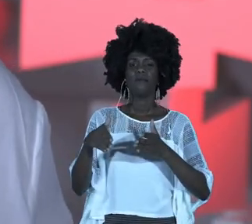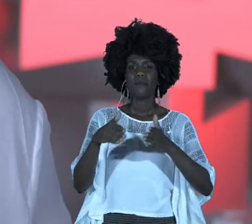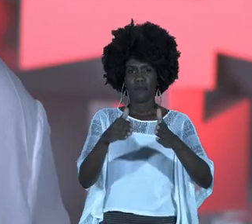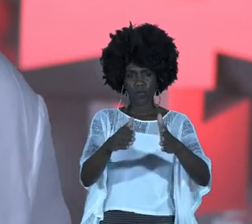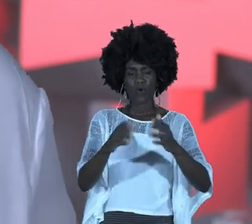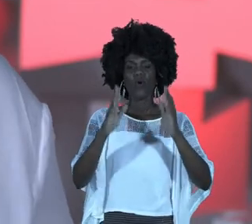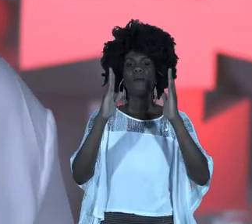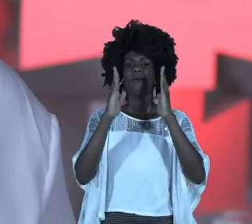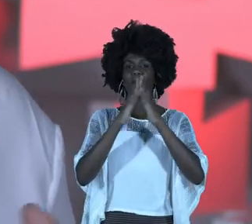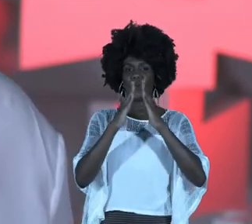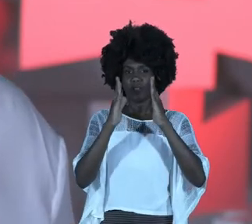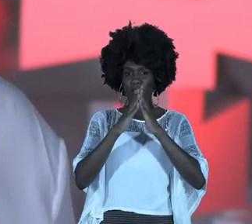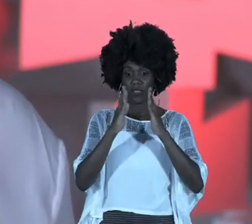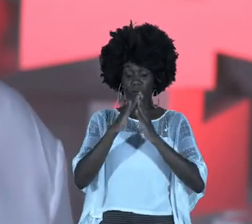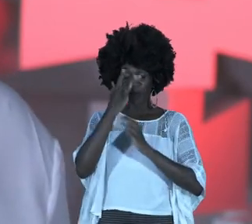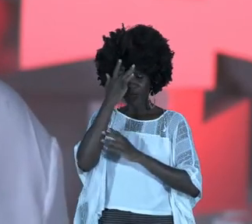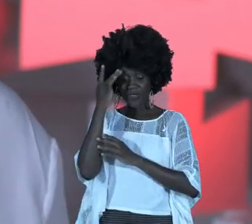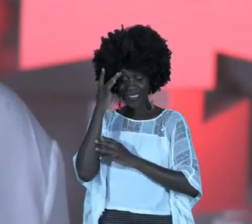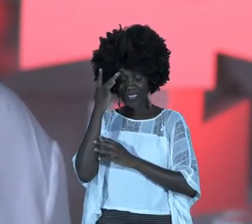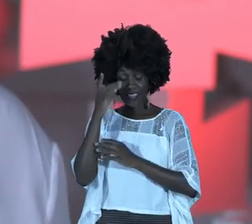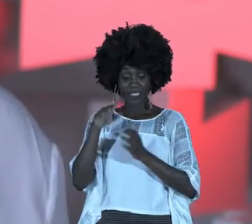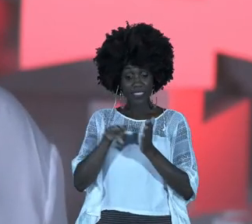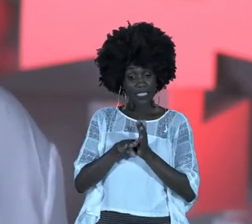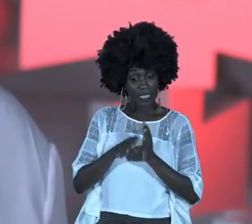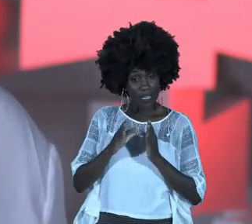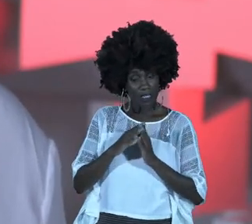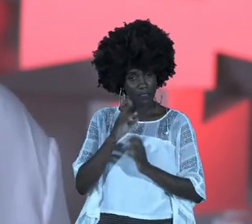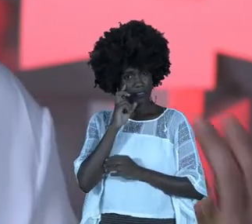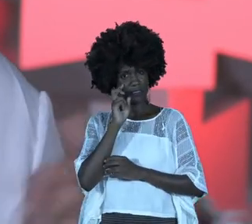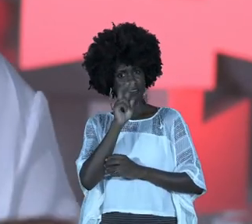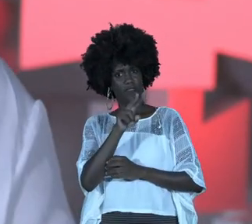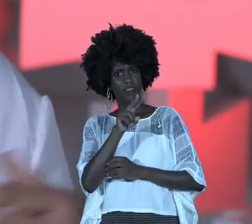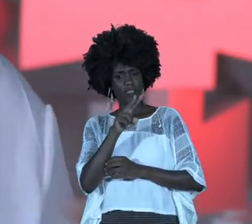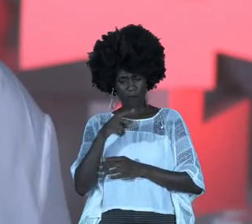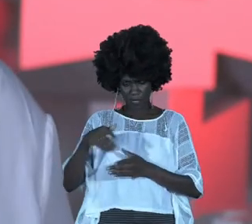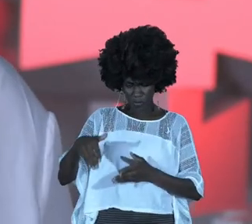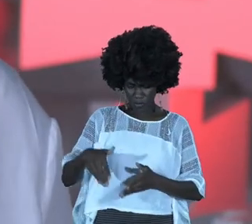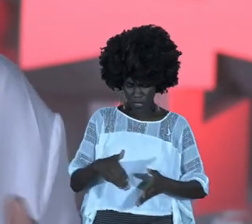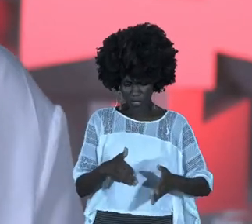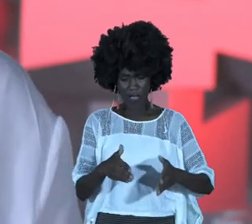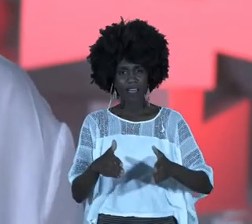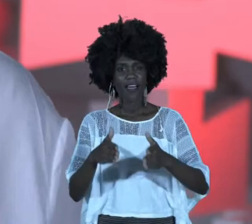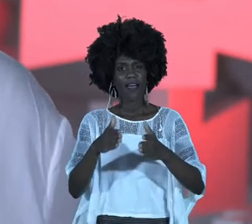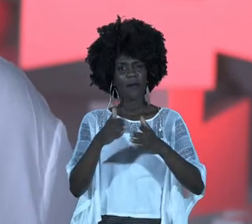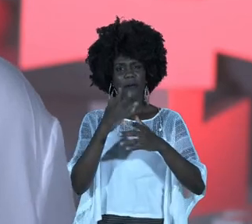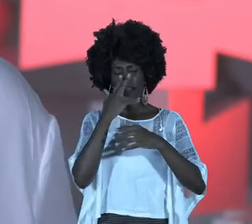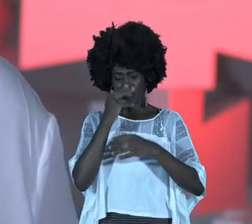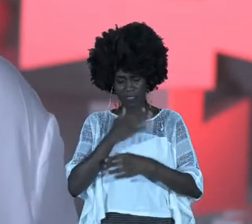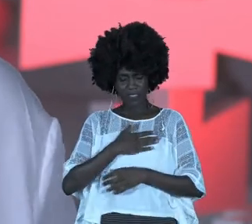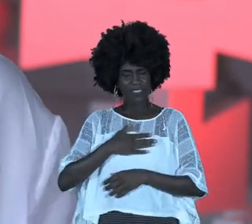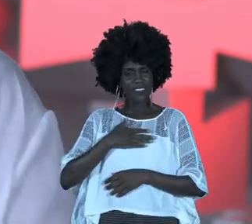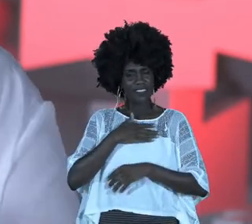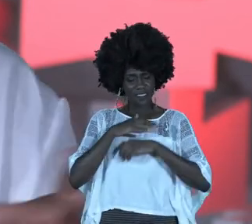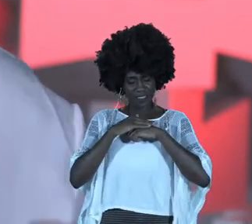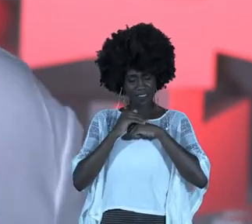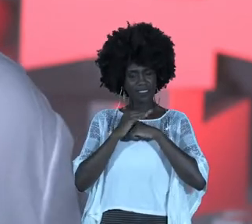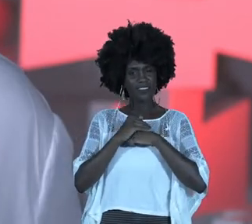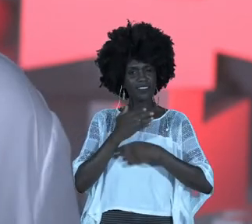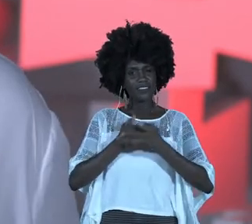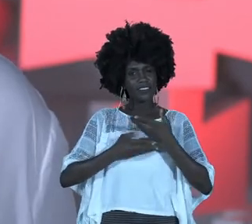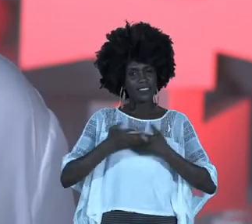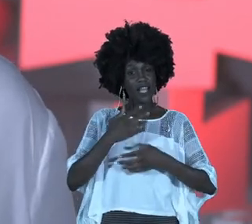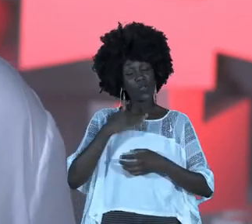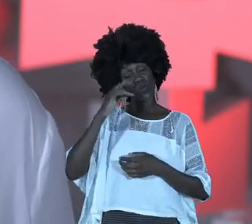morador da casa. Quando o morador da casa chega na porta dessa casa, ele vê o caminho que é um caminho de afeto para ele dentro da sua